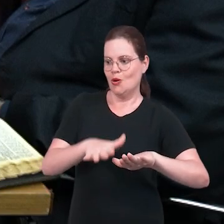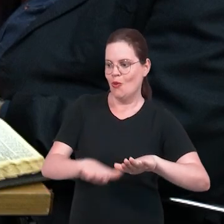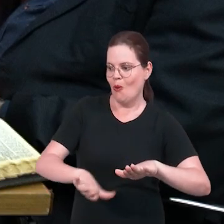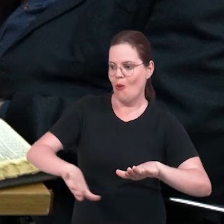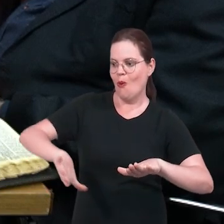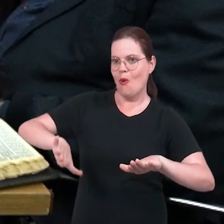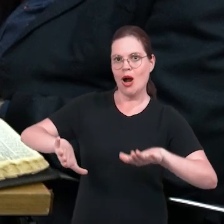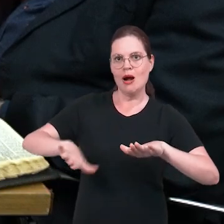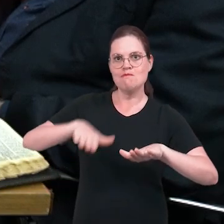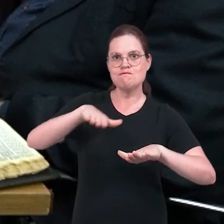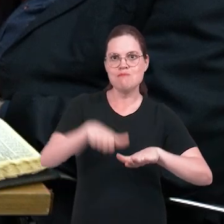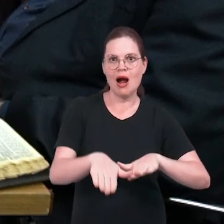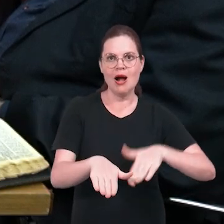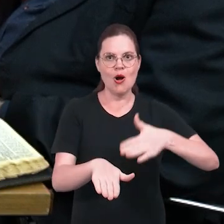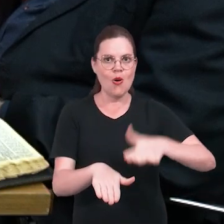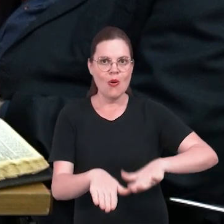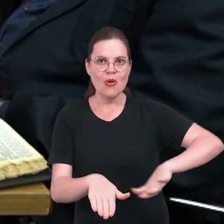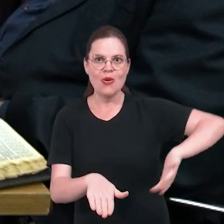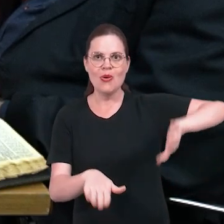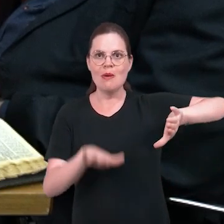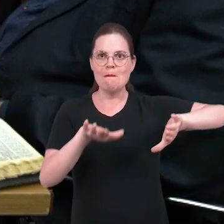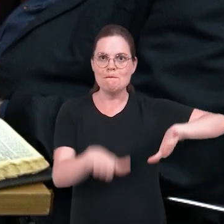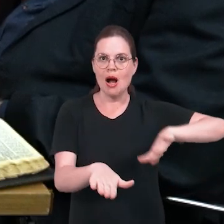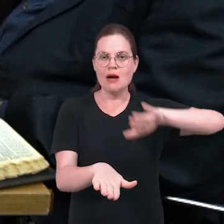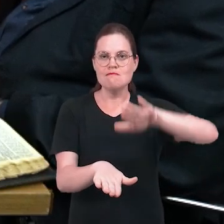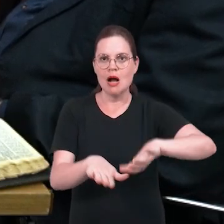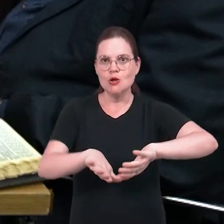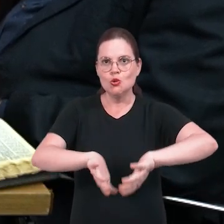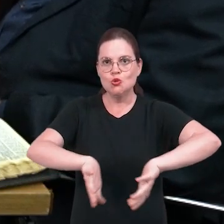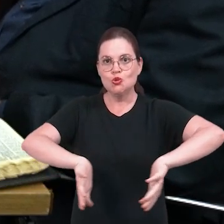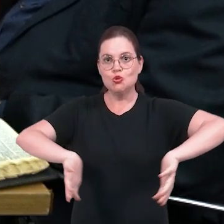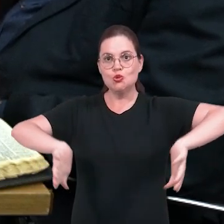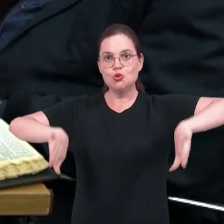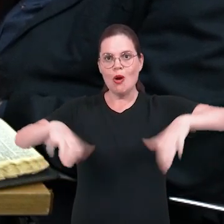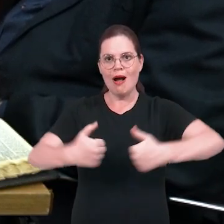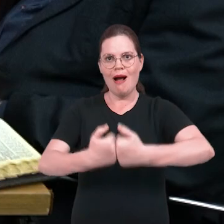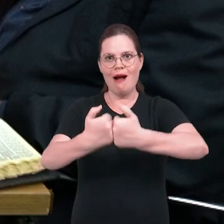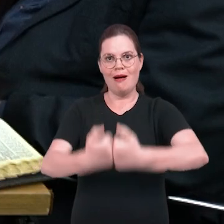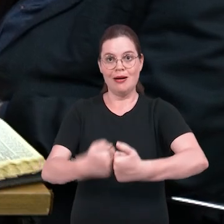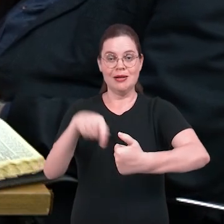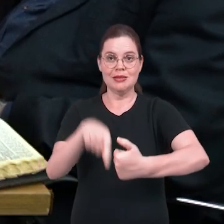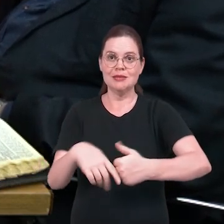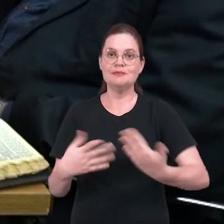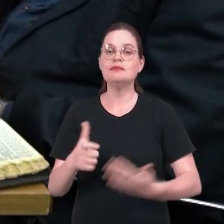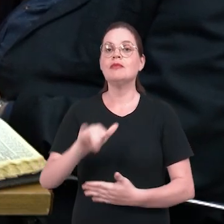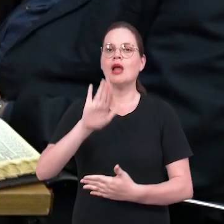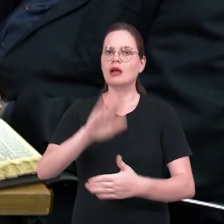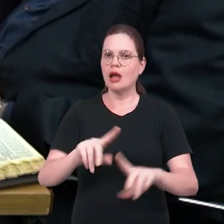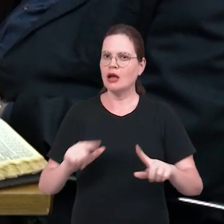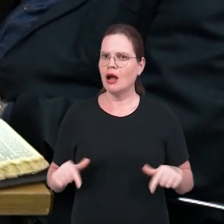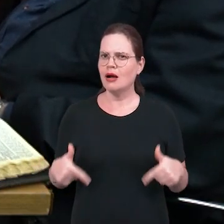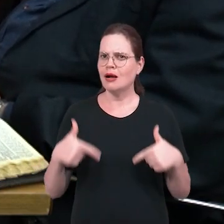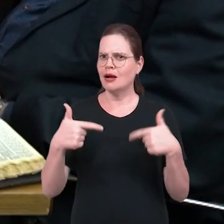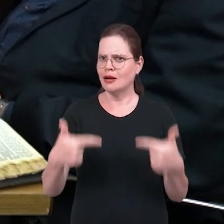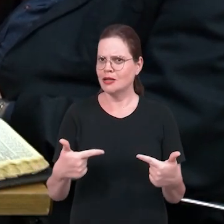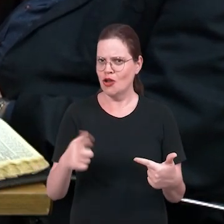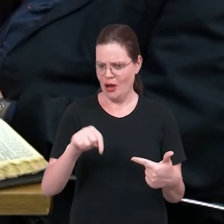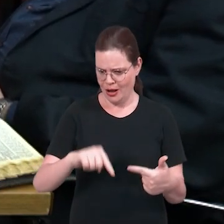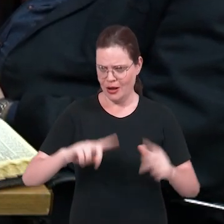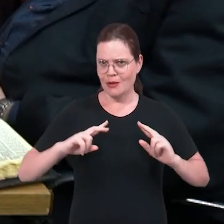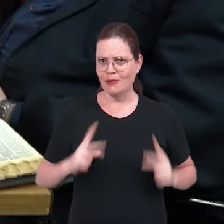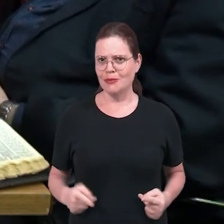maravilhosa. Quem fez alguma coisa ali? O Senhor usou aquele povo, mas o Senhor